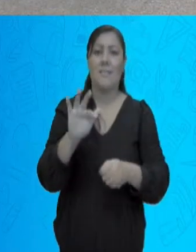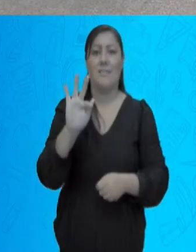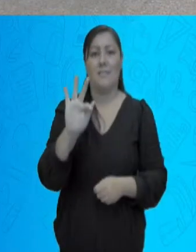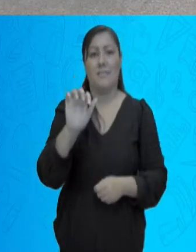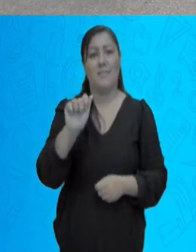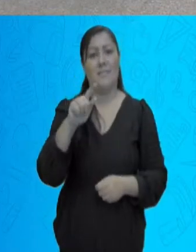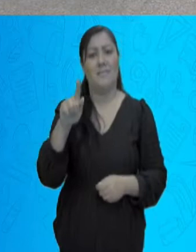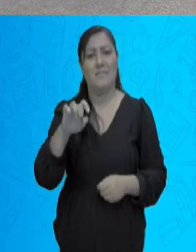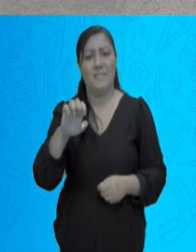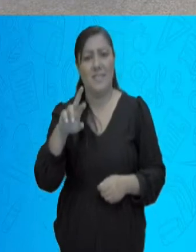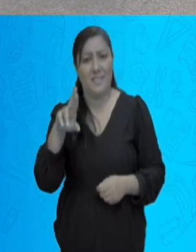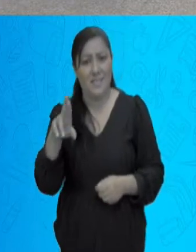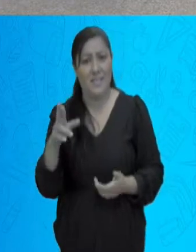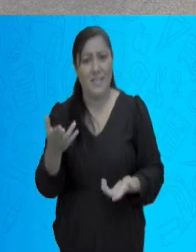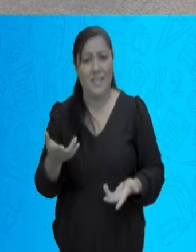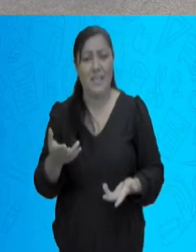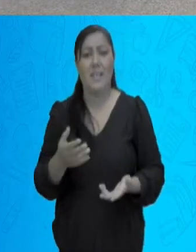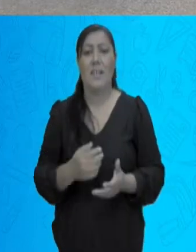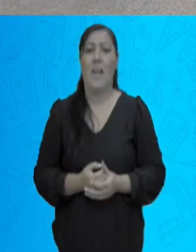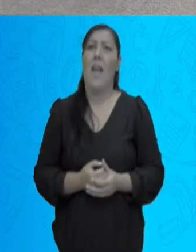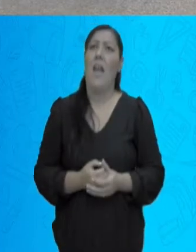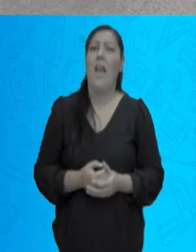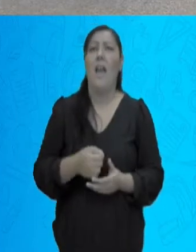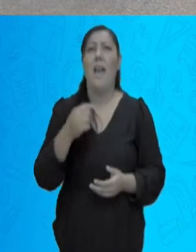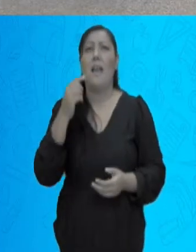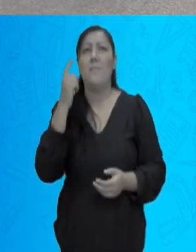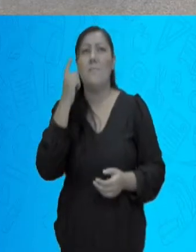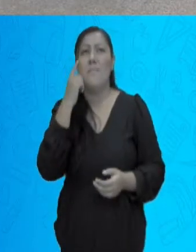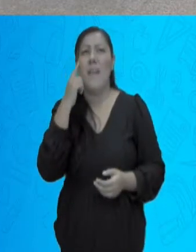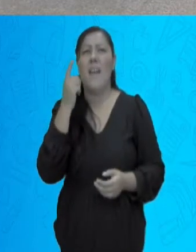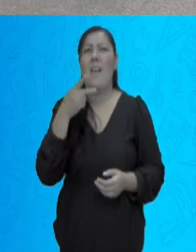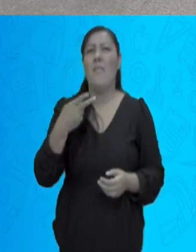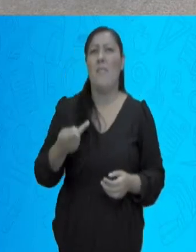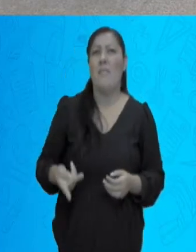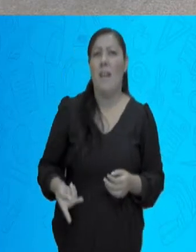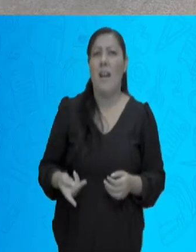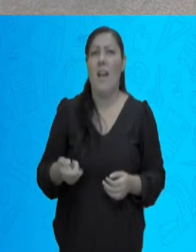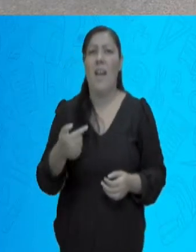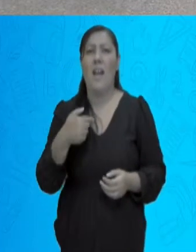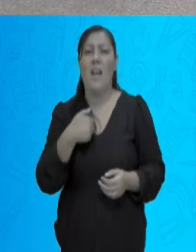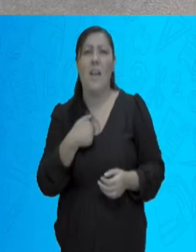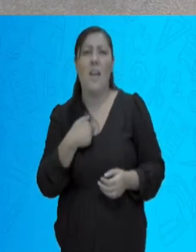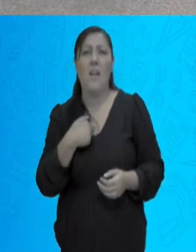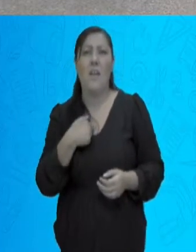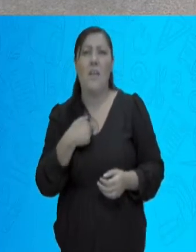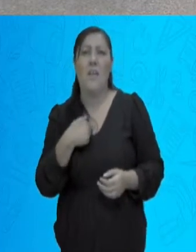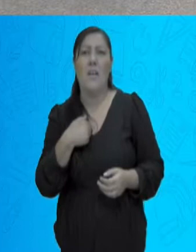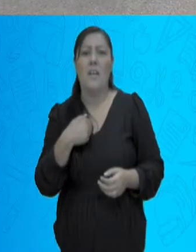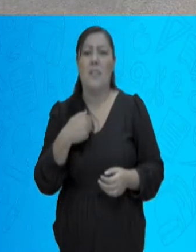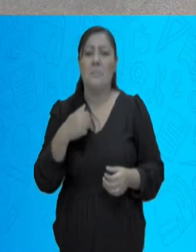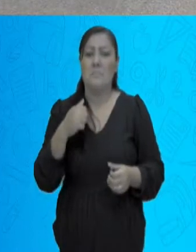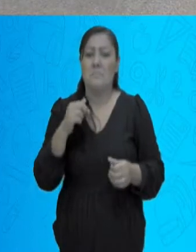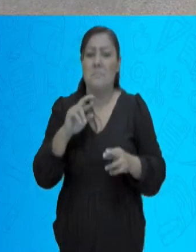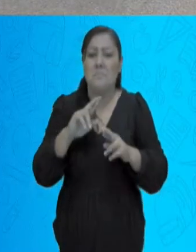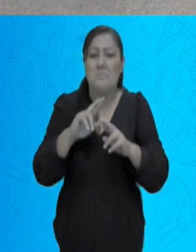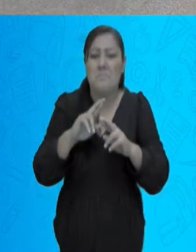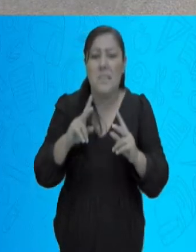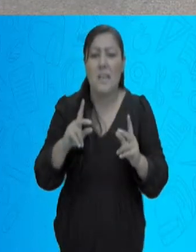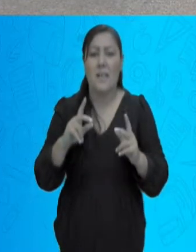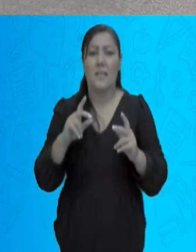a conjugação eu fazia o desenho. Eu não fazia